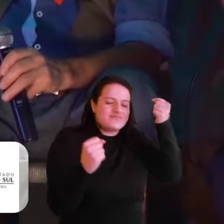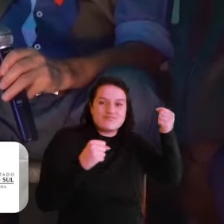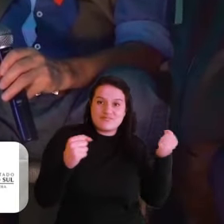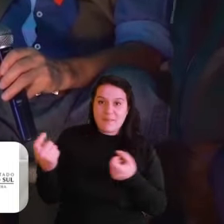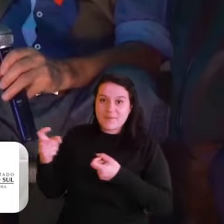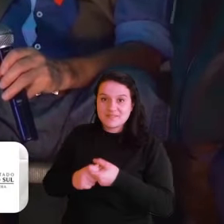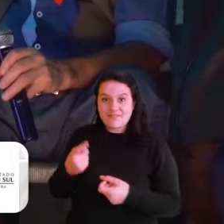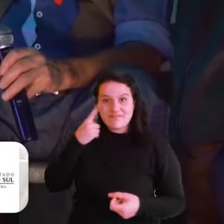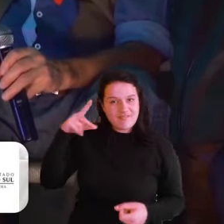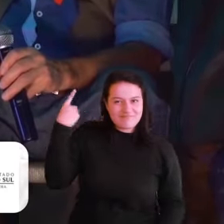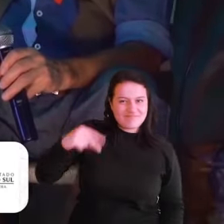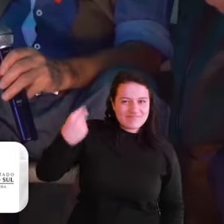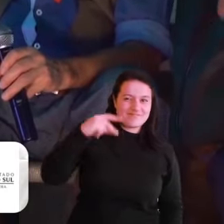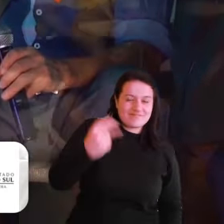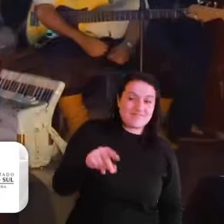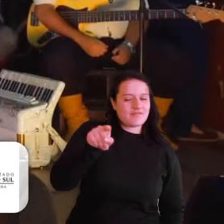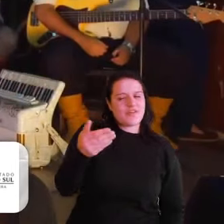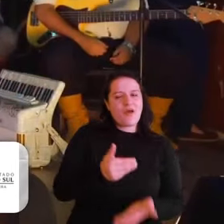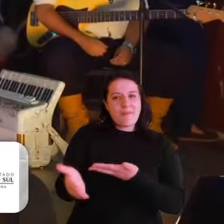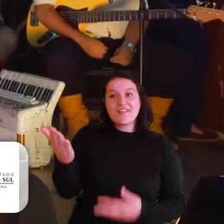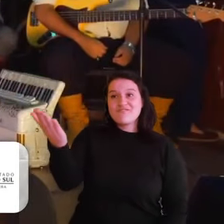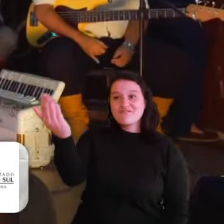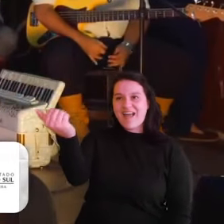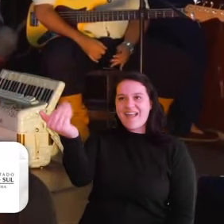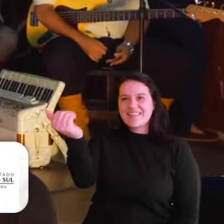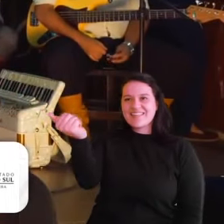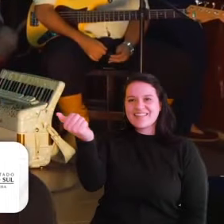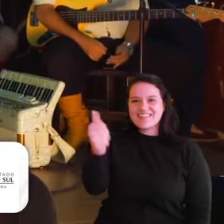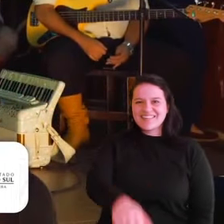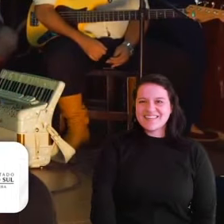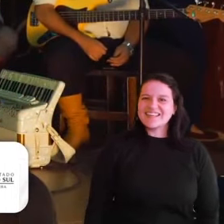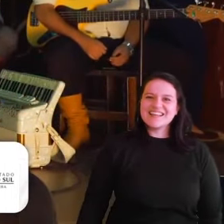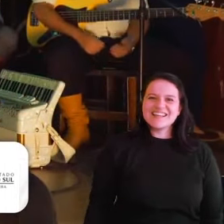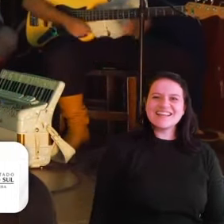aí. Pode ser? Deixa eu me lembrar. Fazemos junto, então.